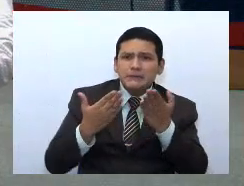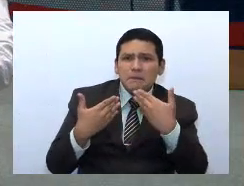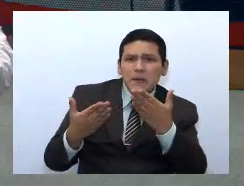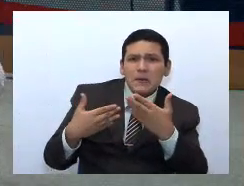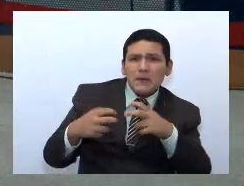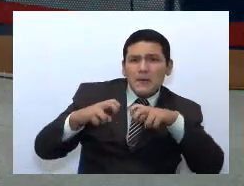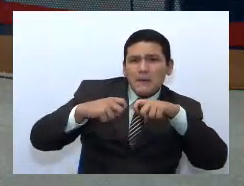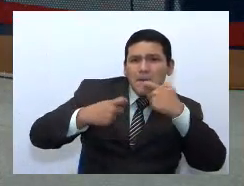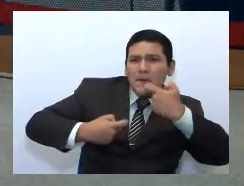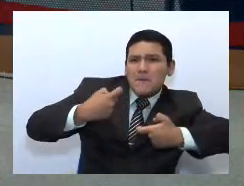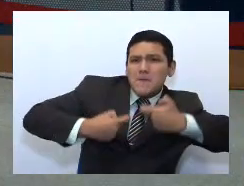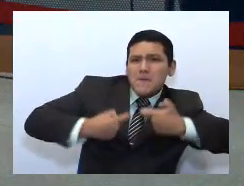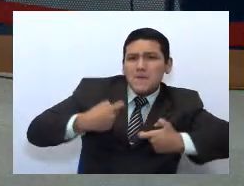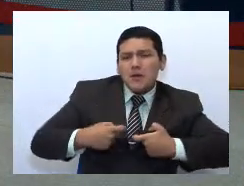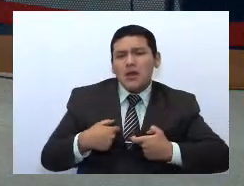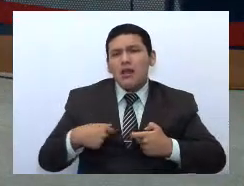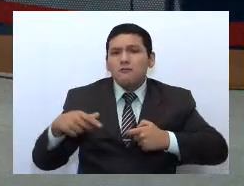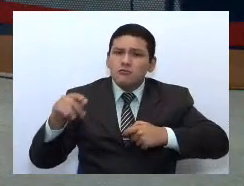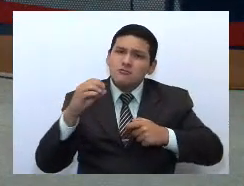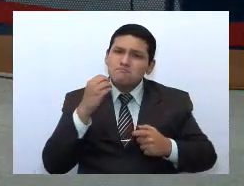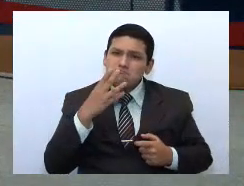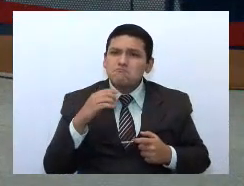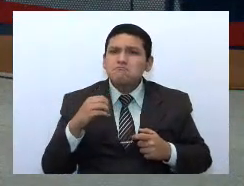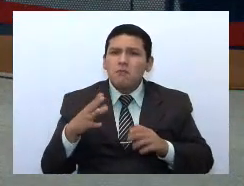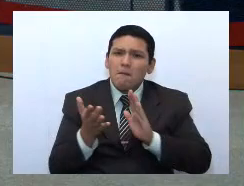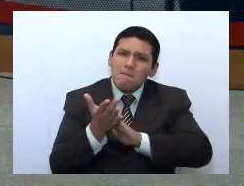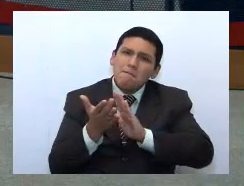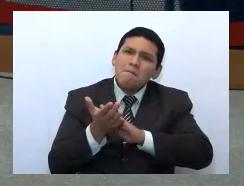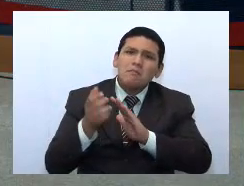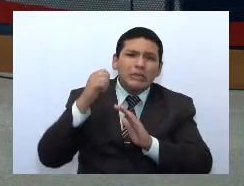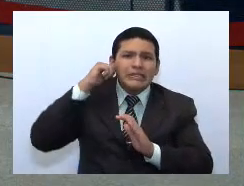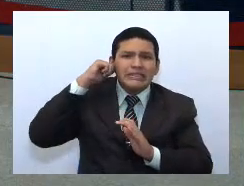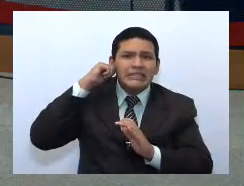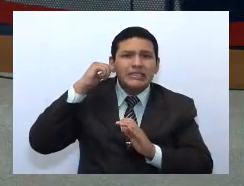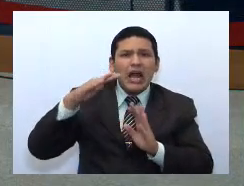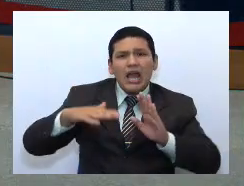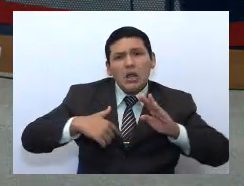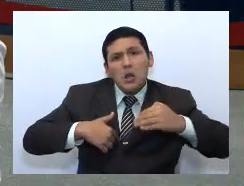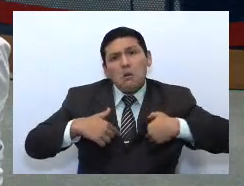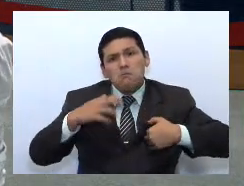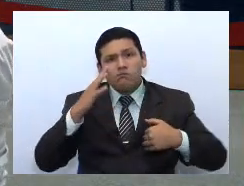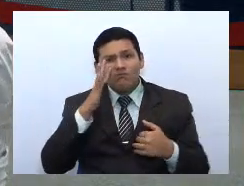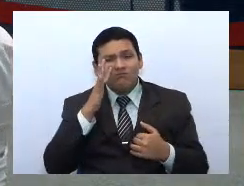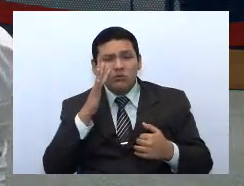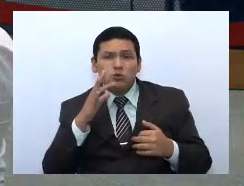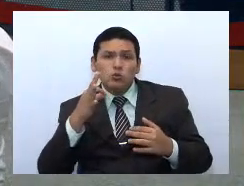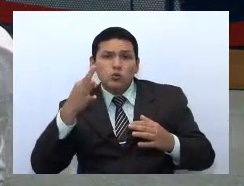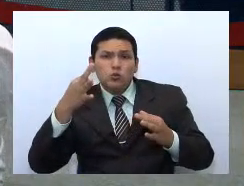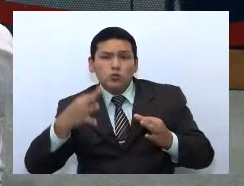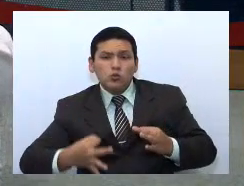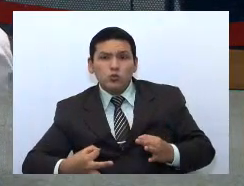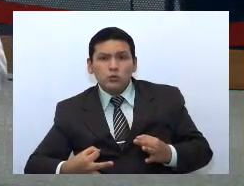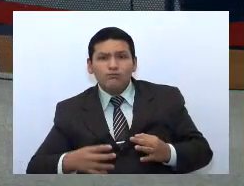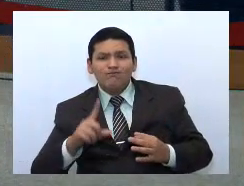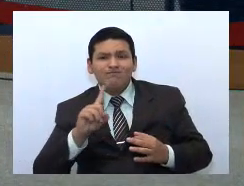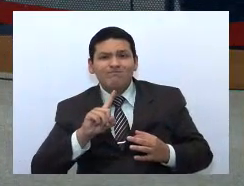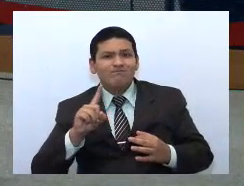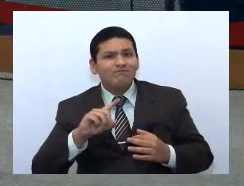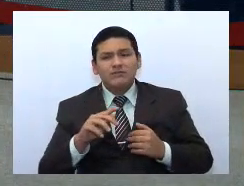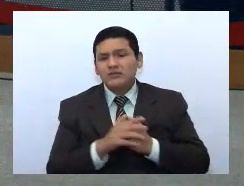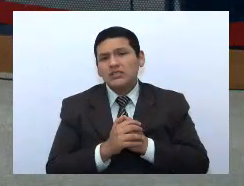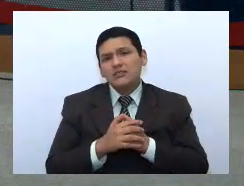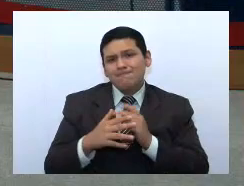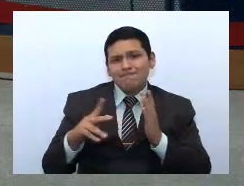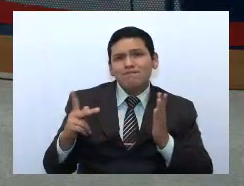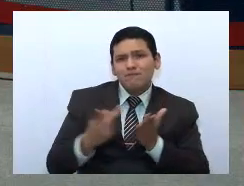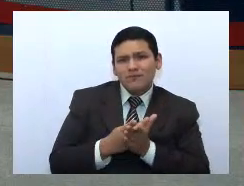você tá correspondendo no que lhe compete, mas infelizmente nós vamos fazer um questionamento e não é justo. Eu tenho certeza que os vereadores vão fazer e não é justo que está